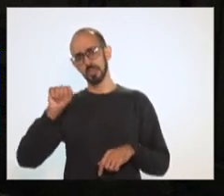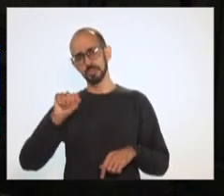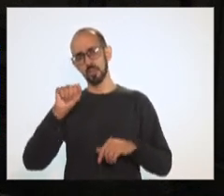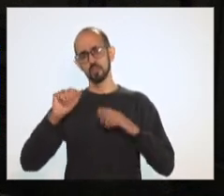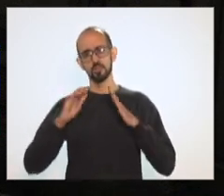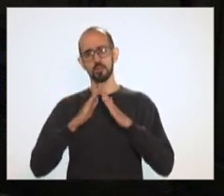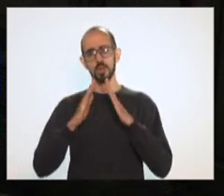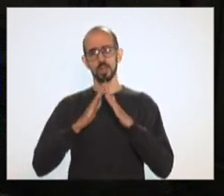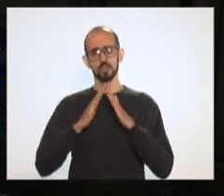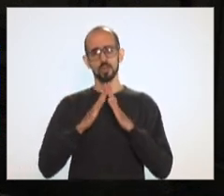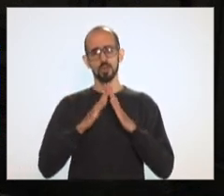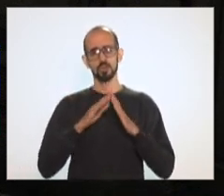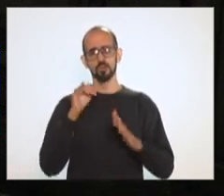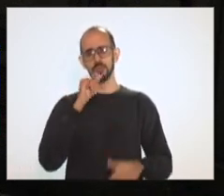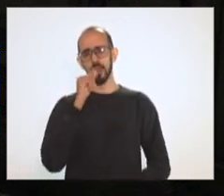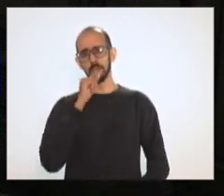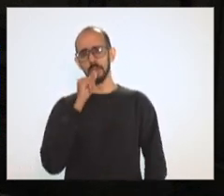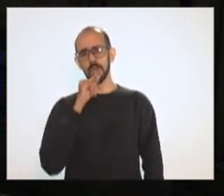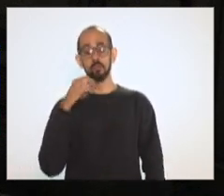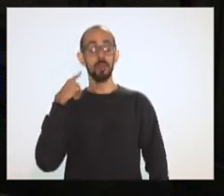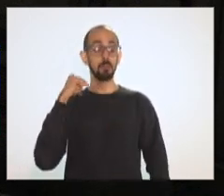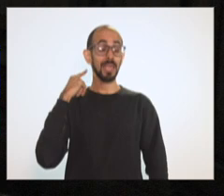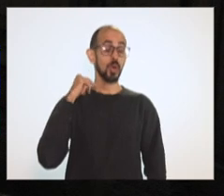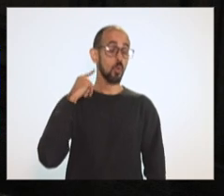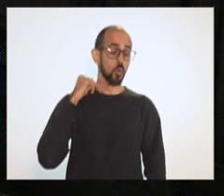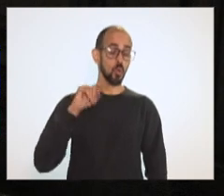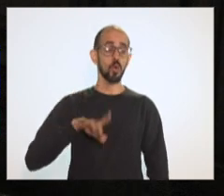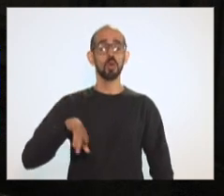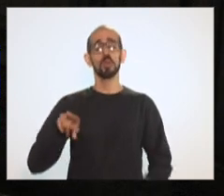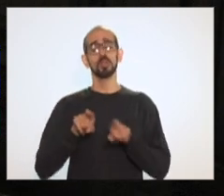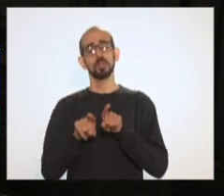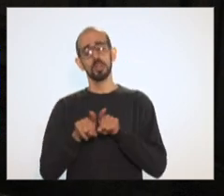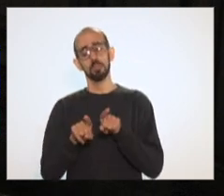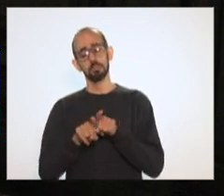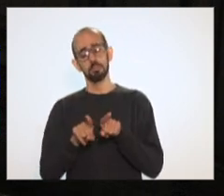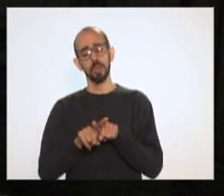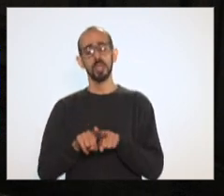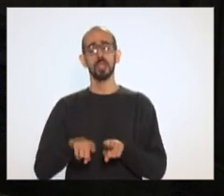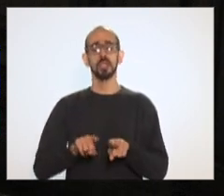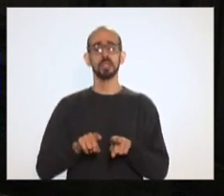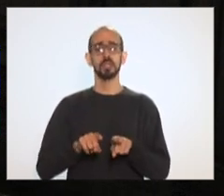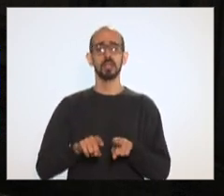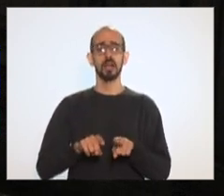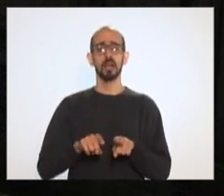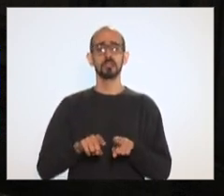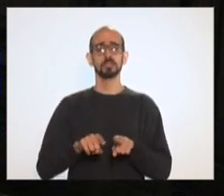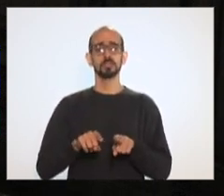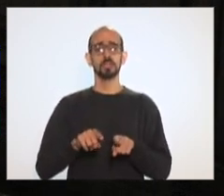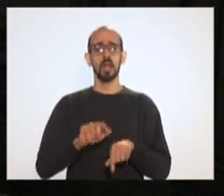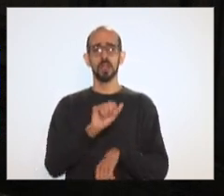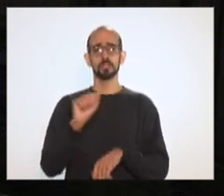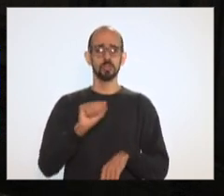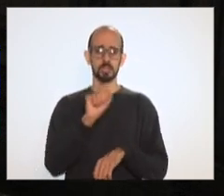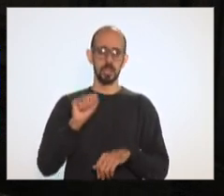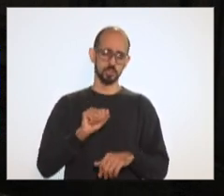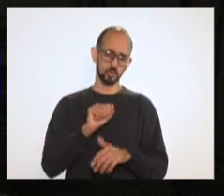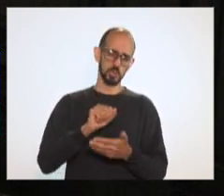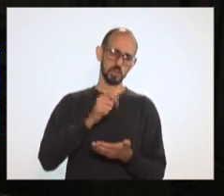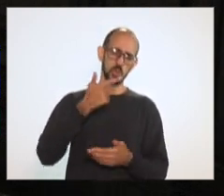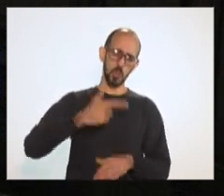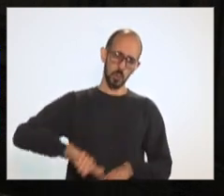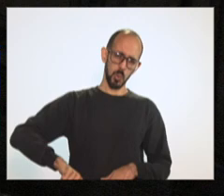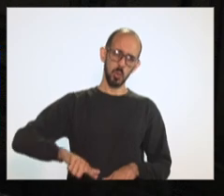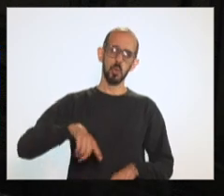Glória em audiência pública também as associações outras associações que nós temos ali